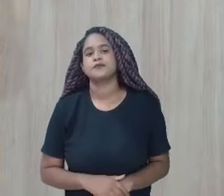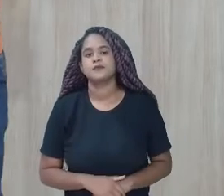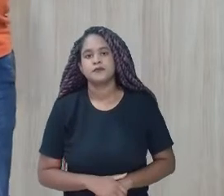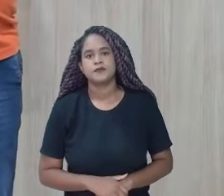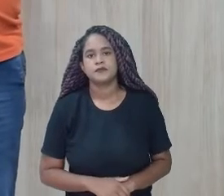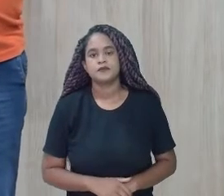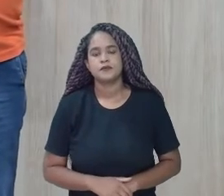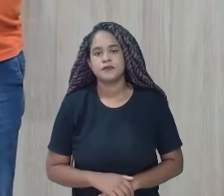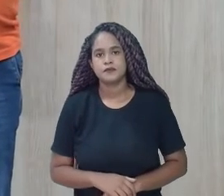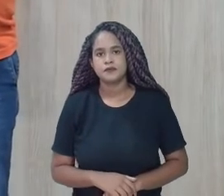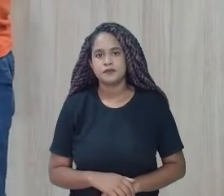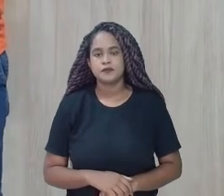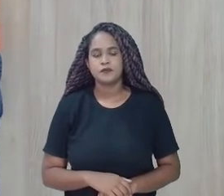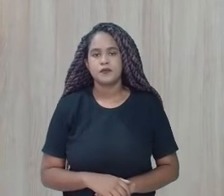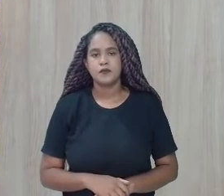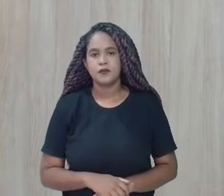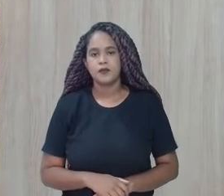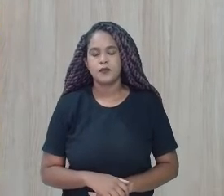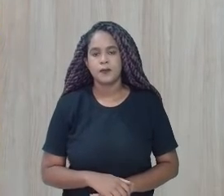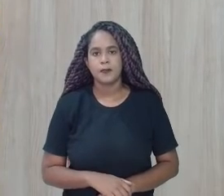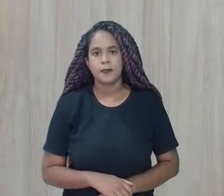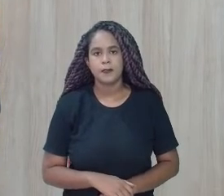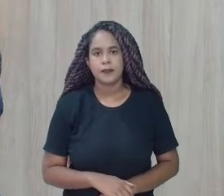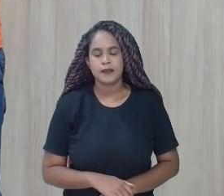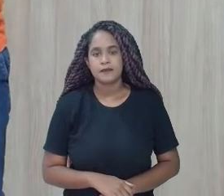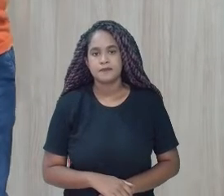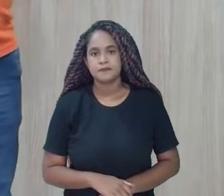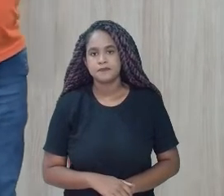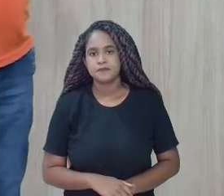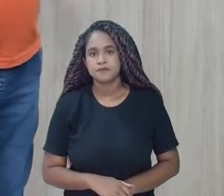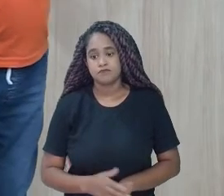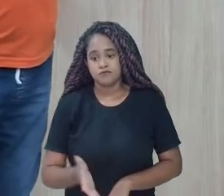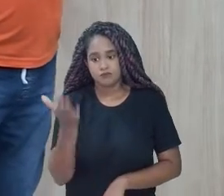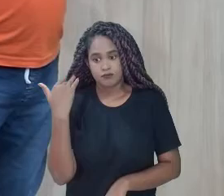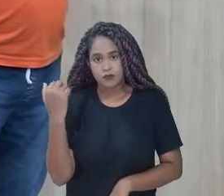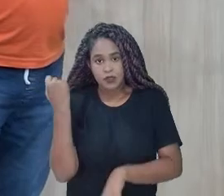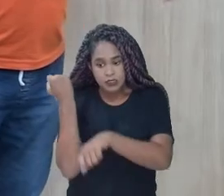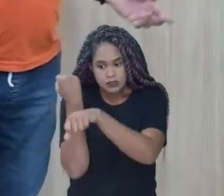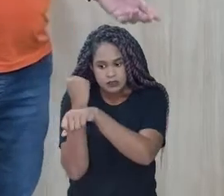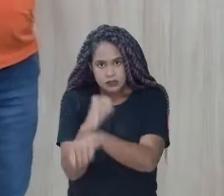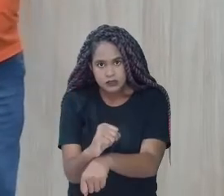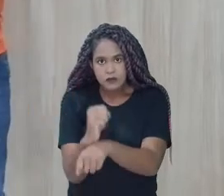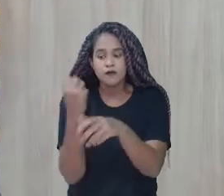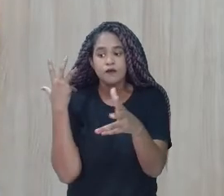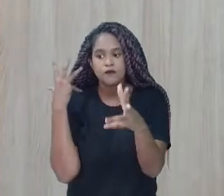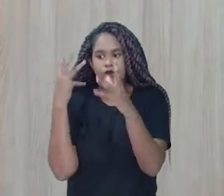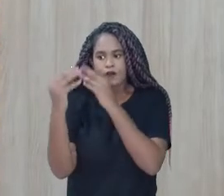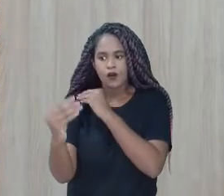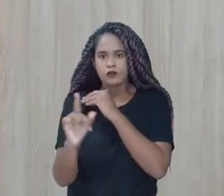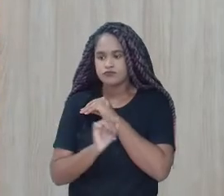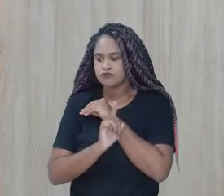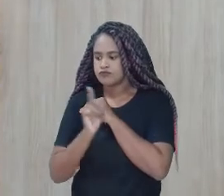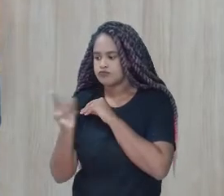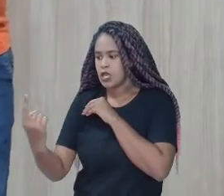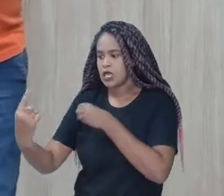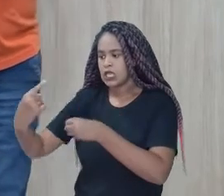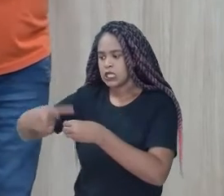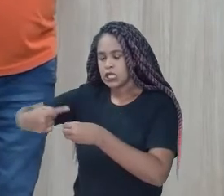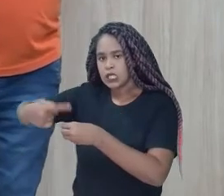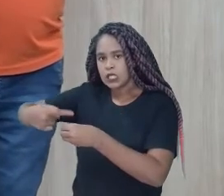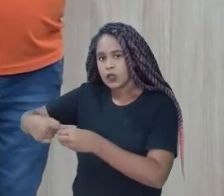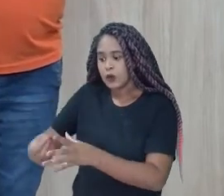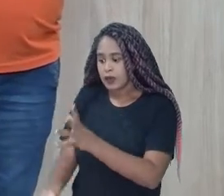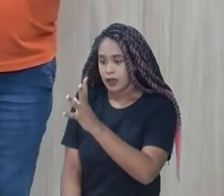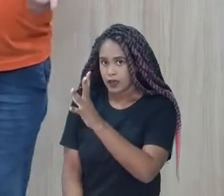aqui, quando os escravos eles fogem, né, para o interior, eles começam a